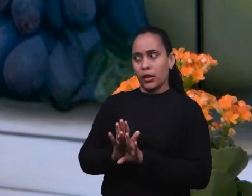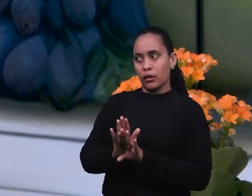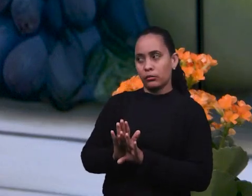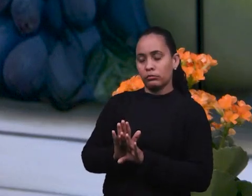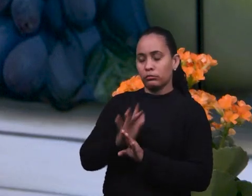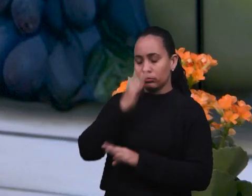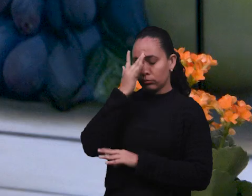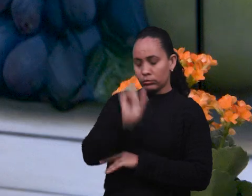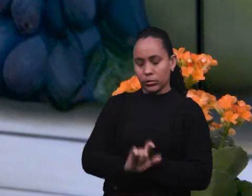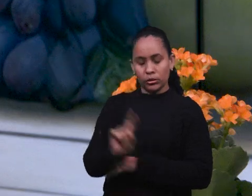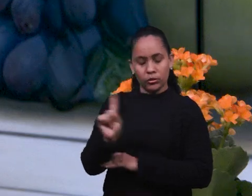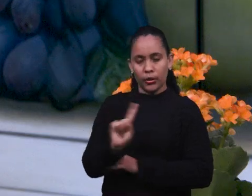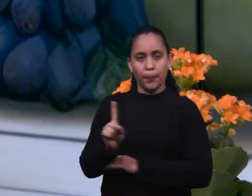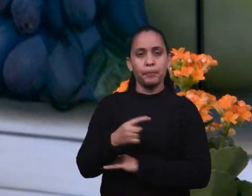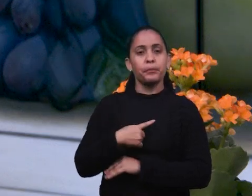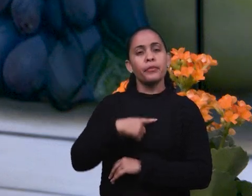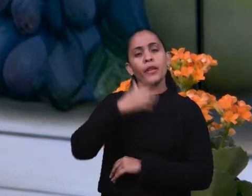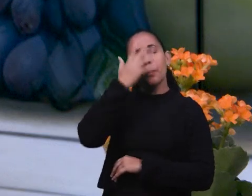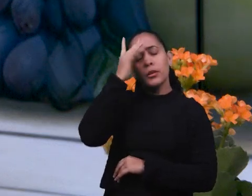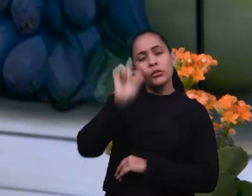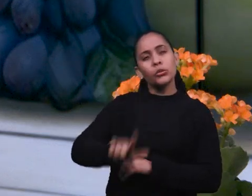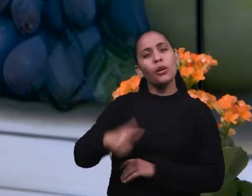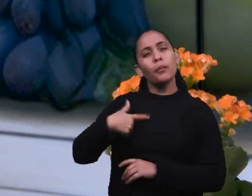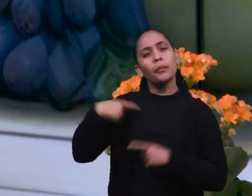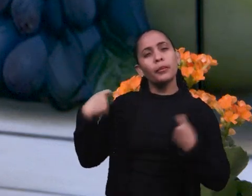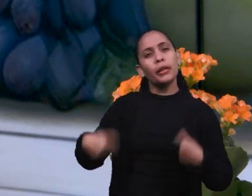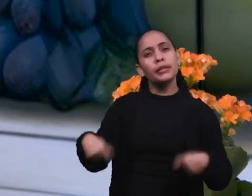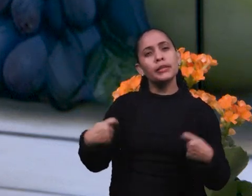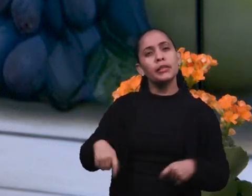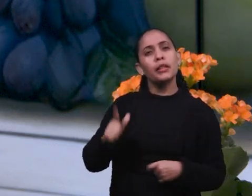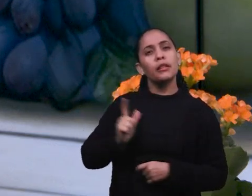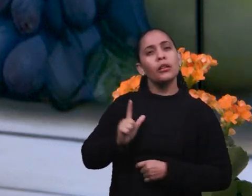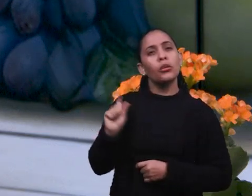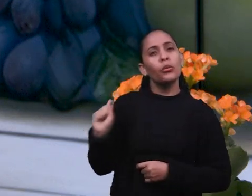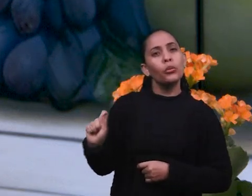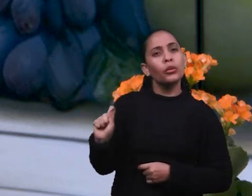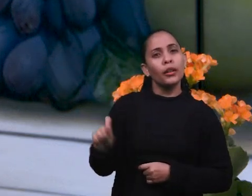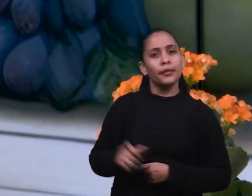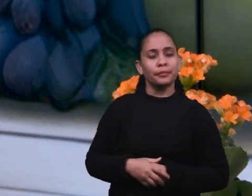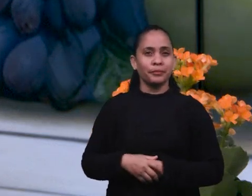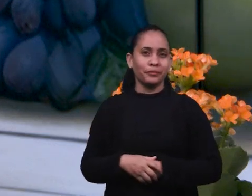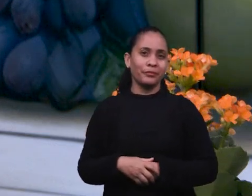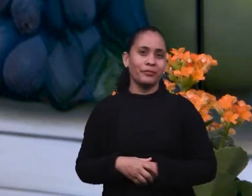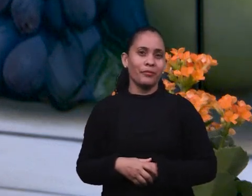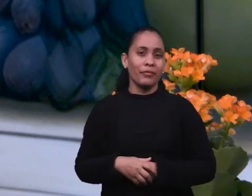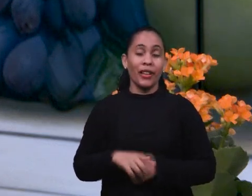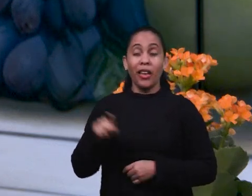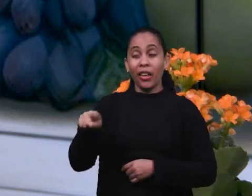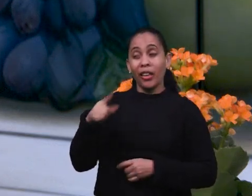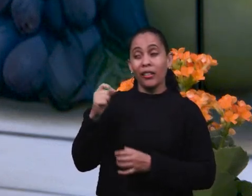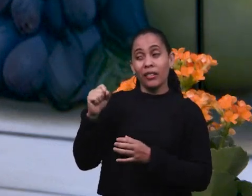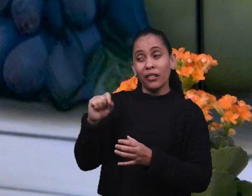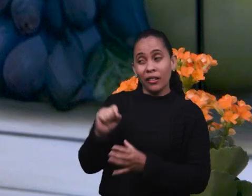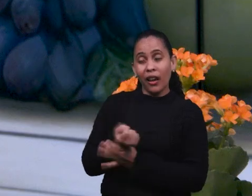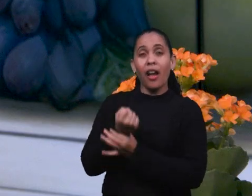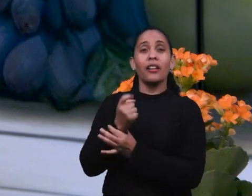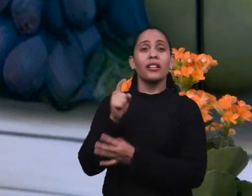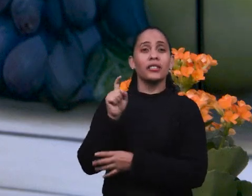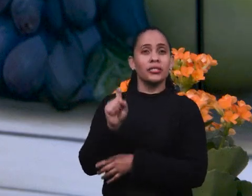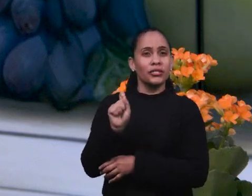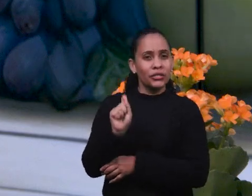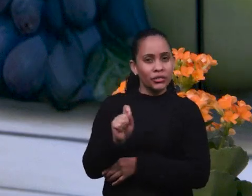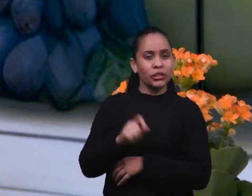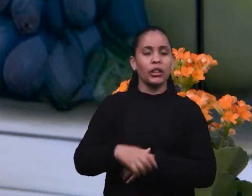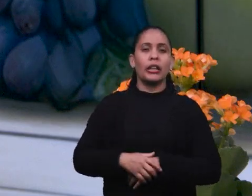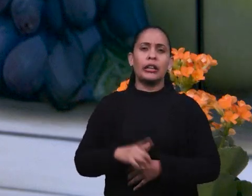quê? Esse paciente, ele precisa ter, a gente precisa garantir que ele tenha ali uma